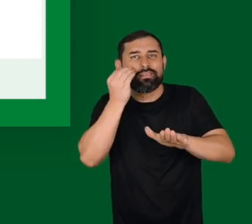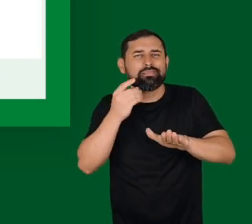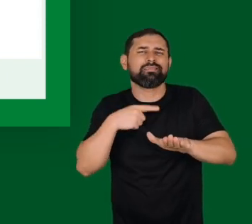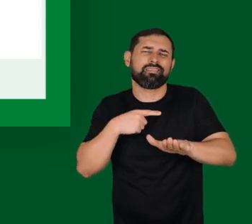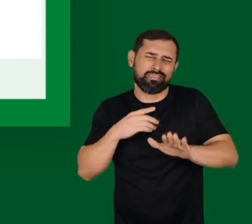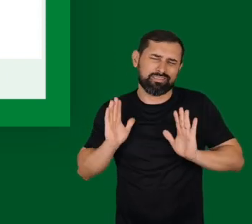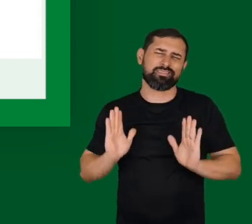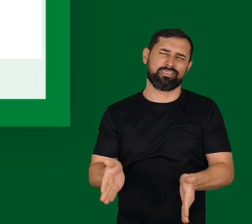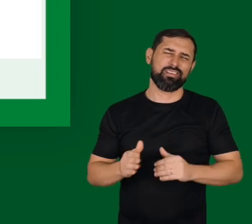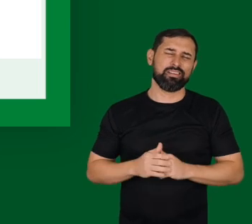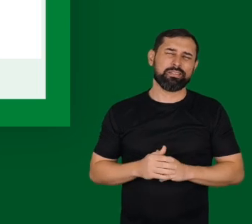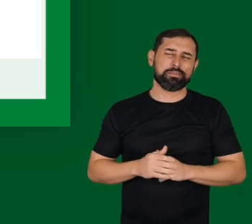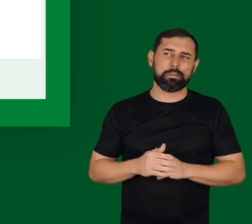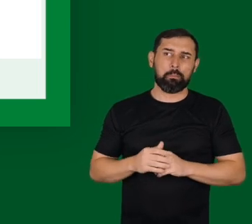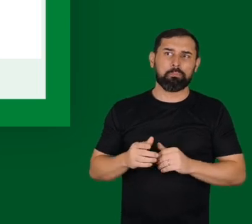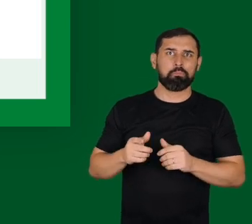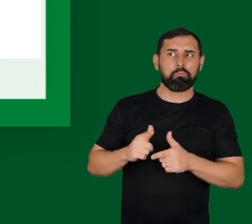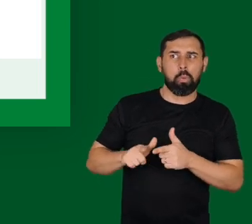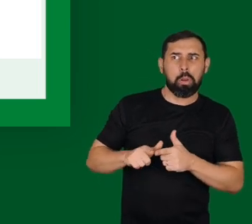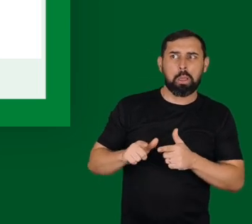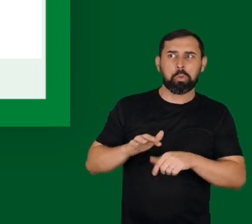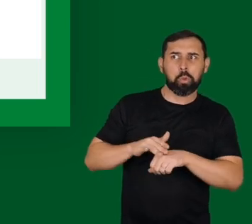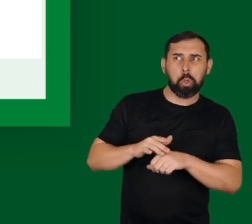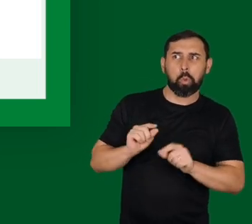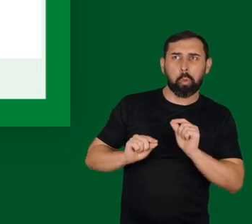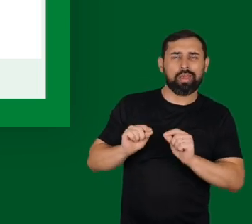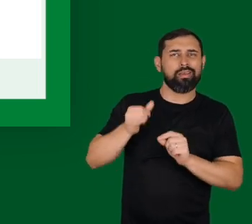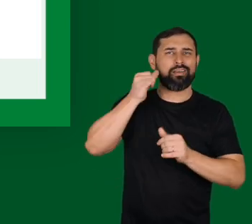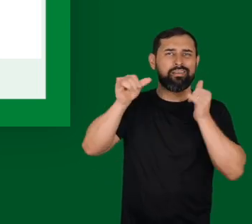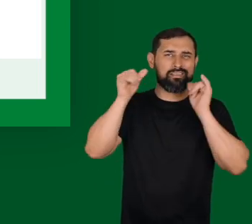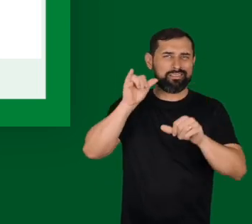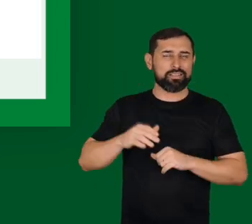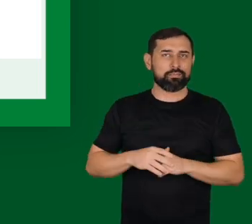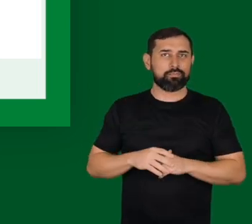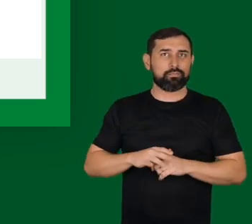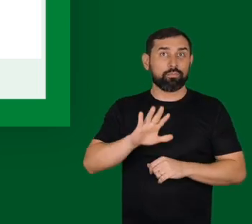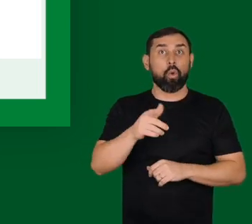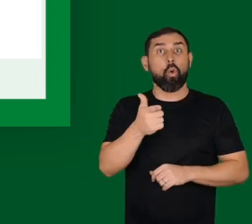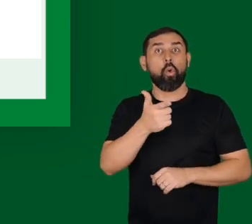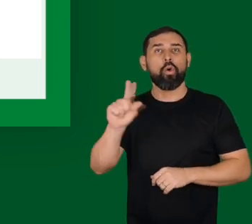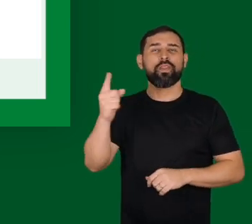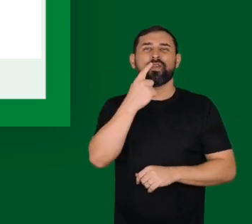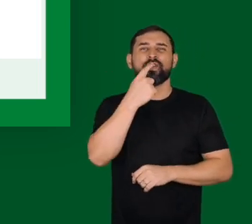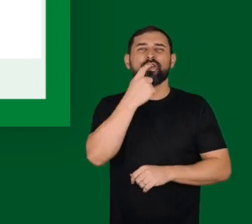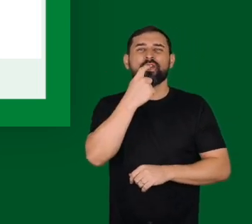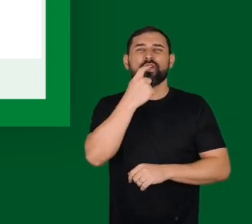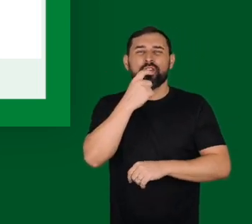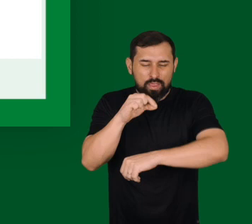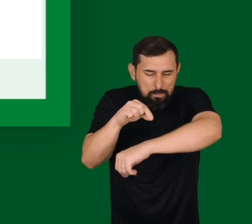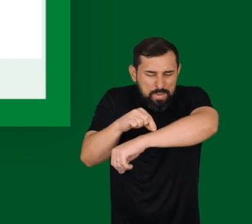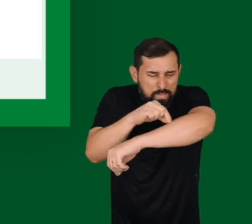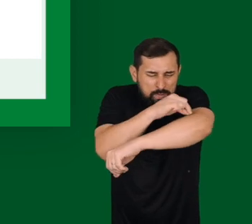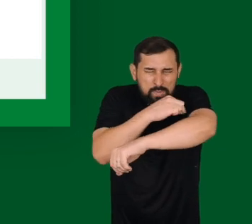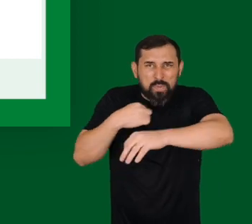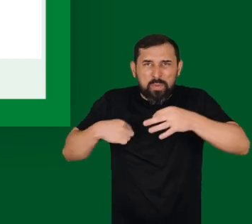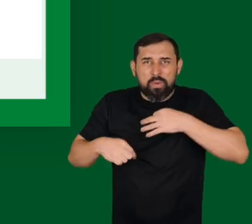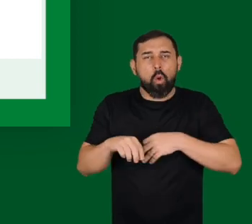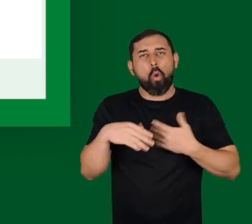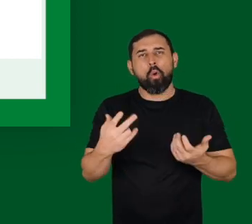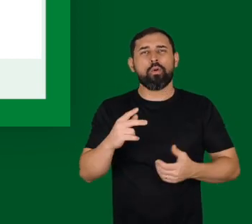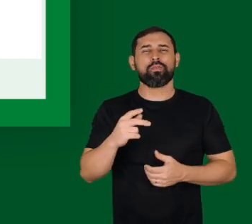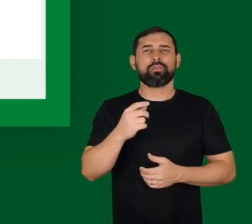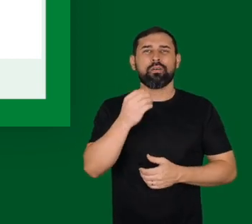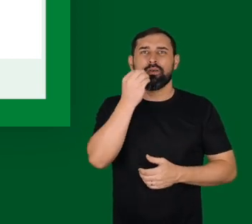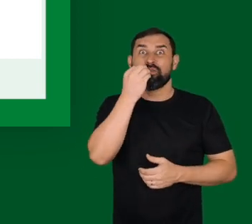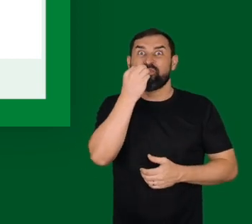que aumentam as transmissões e aumenta o risco de alteração de convulsão, que é causado com o quadro febril. Lembrar que a